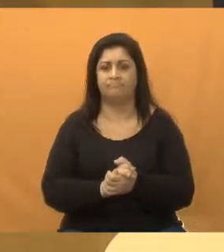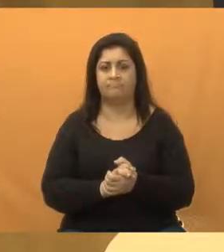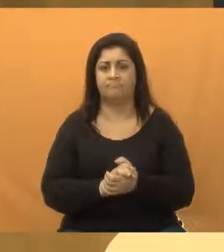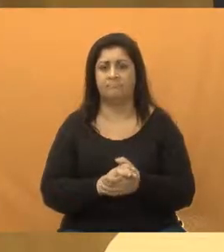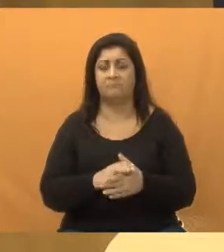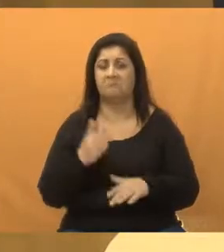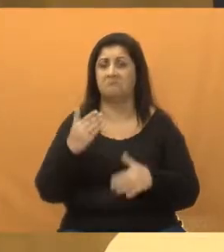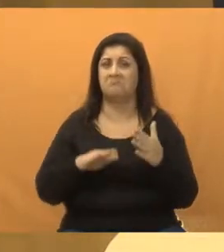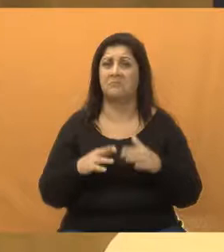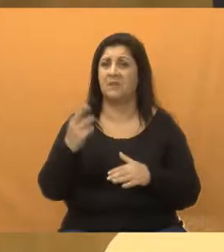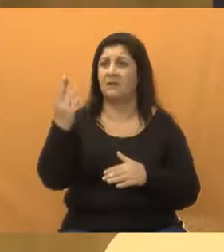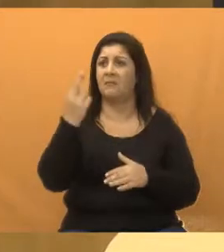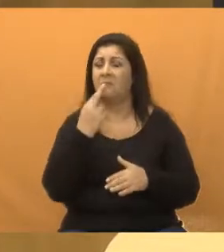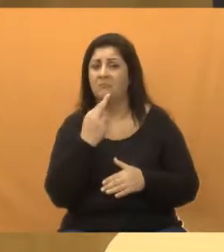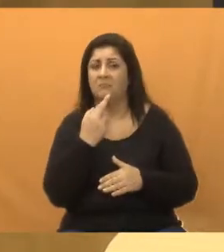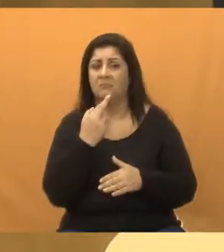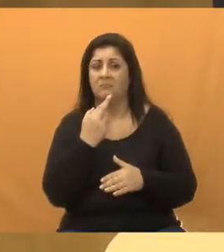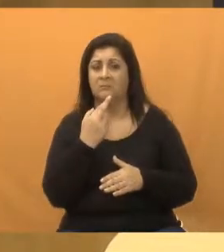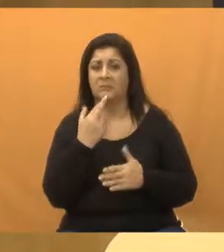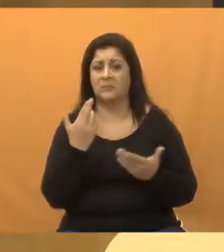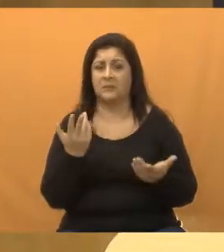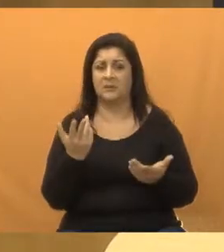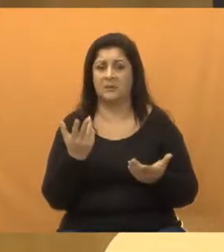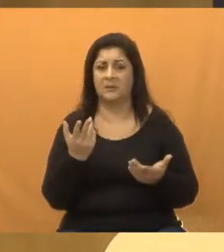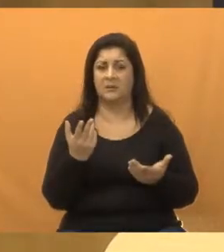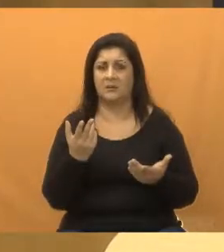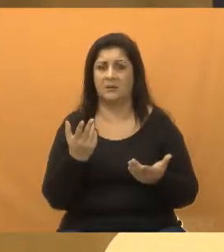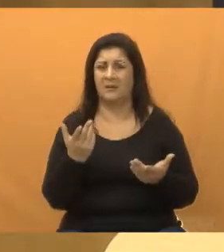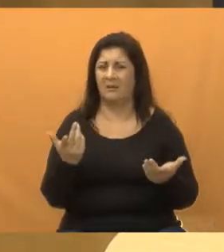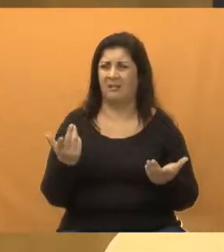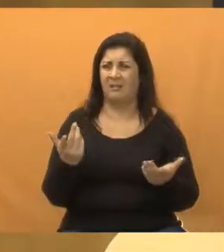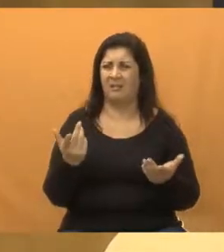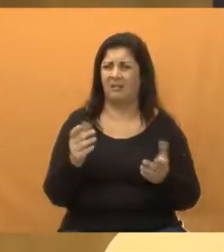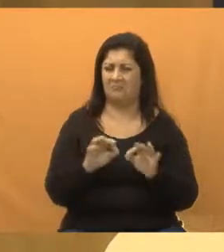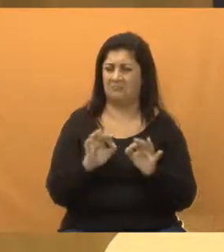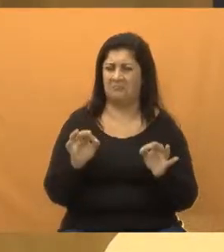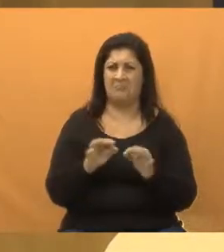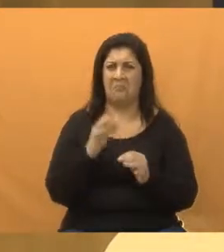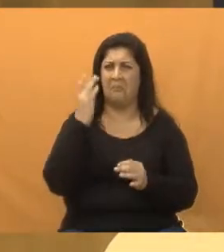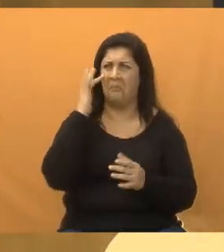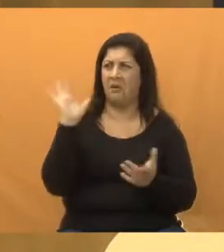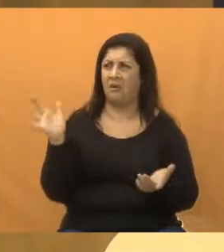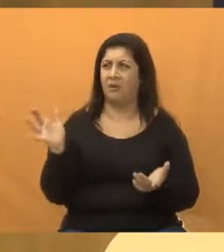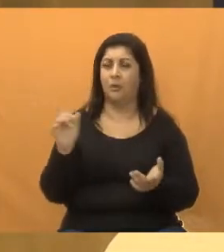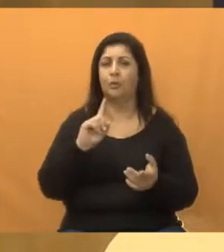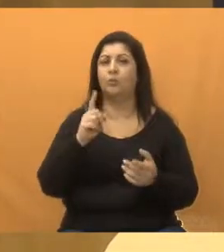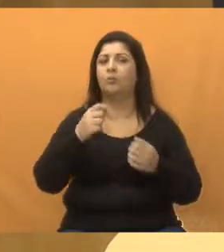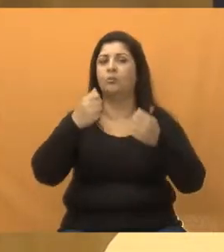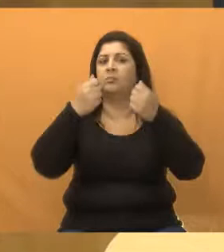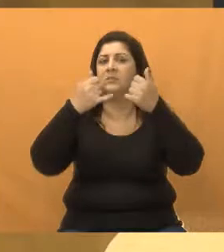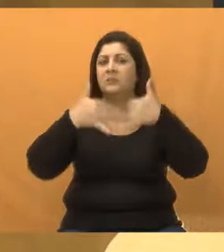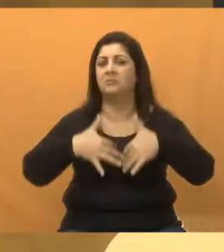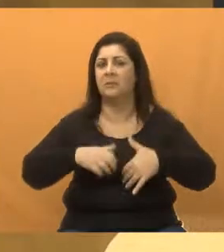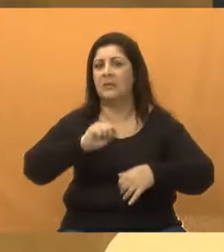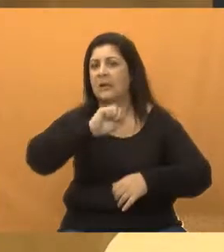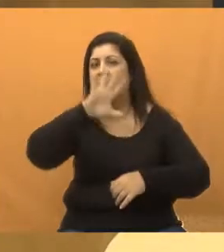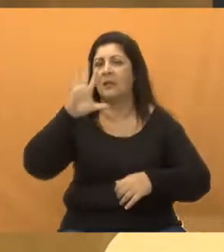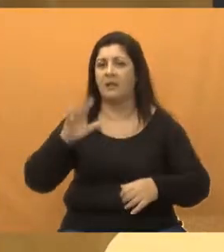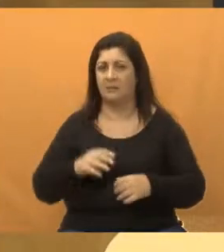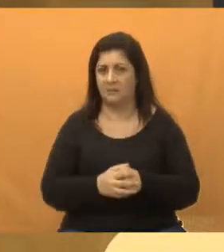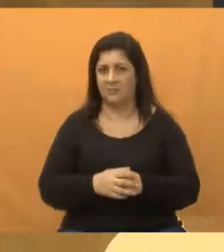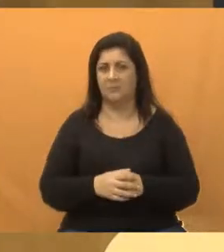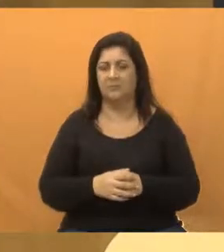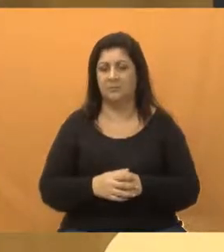respostas, muitas das vezes vêm as respostas chamadas sabonete, tá? As respostas quiabo,